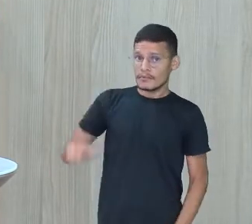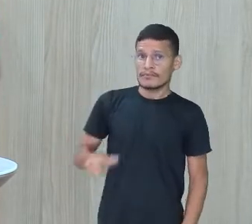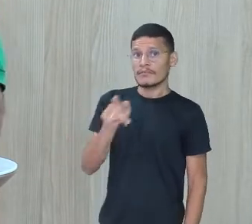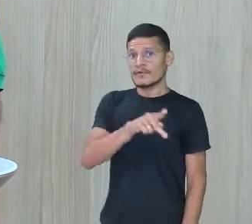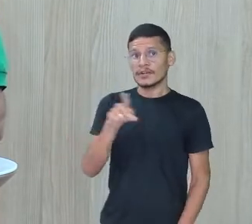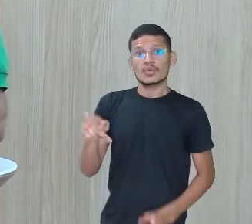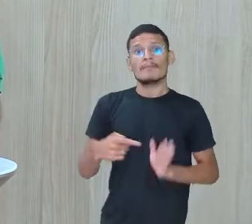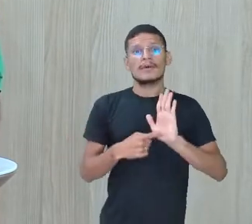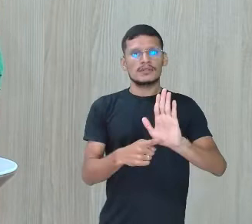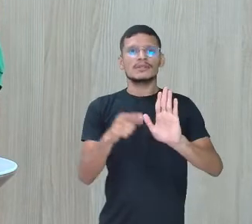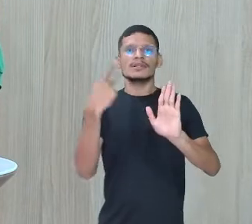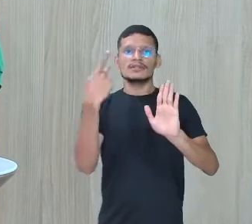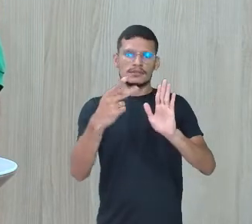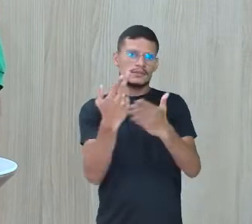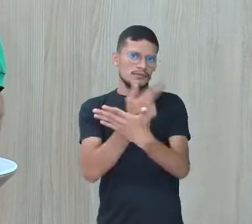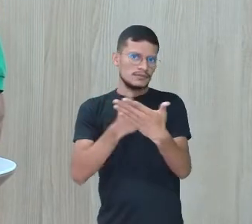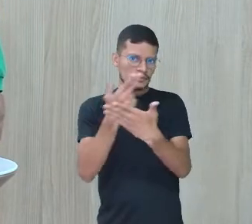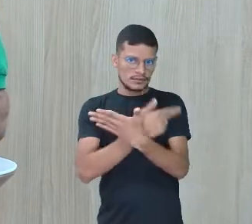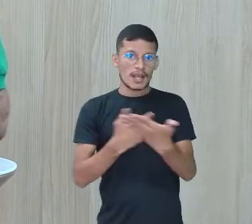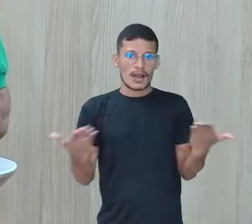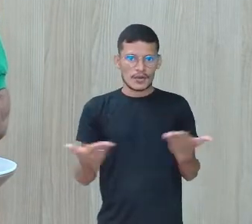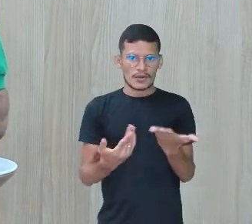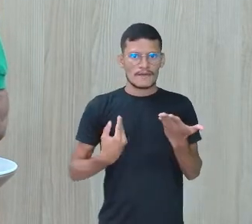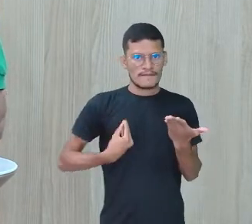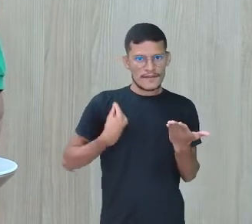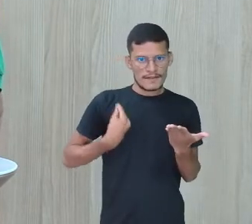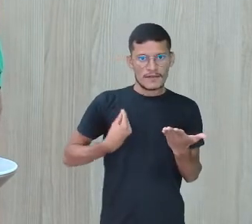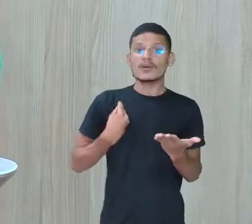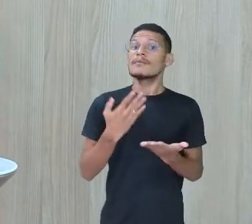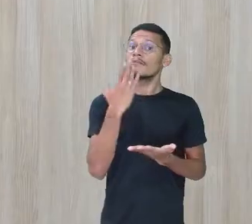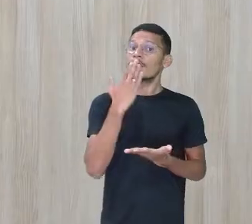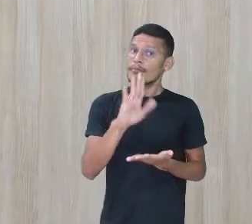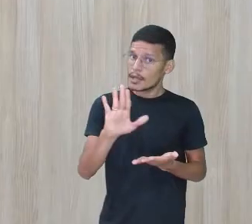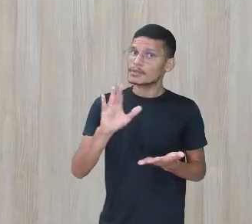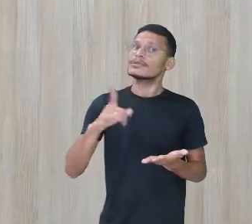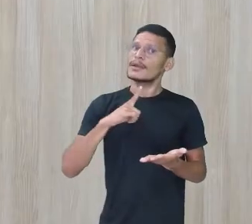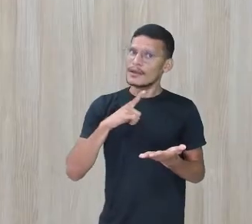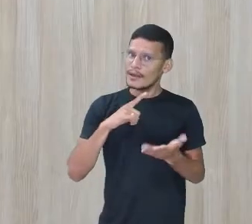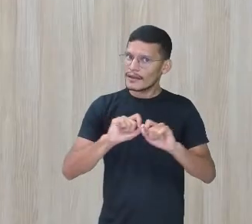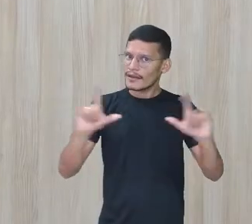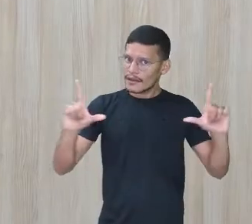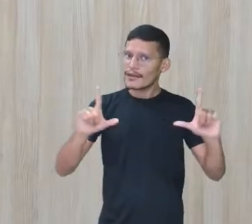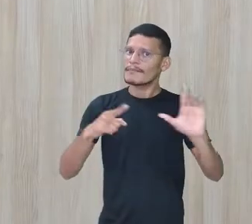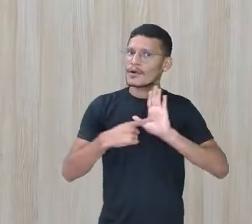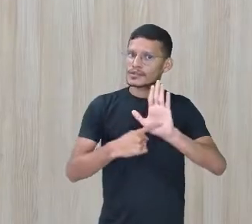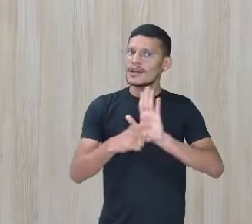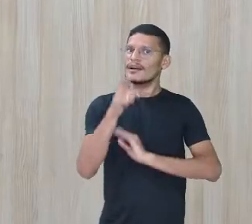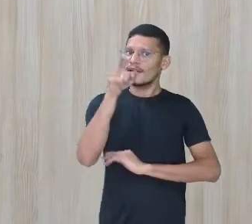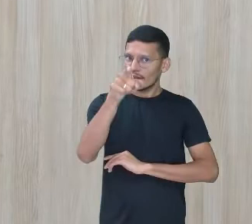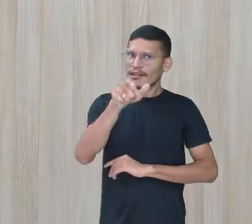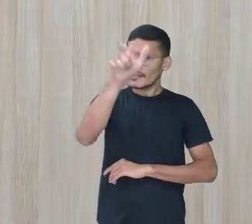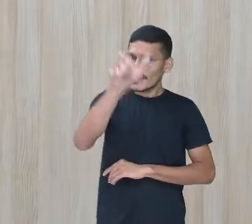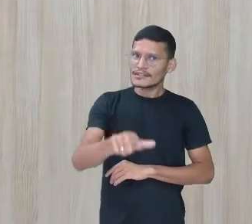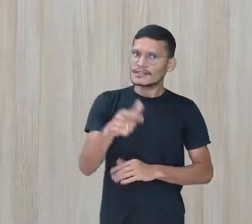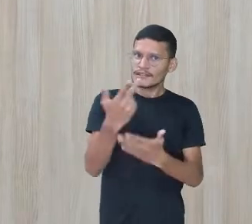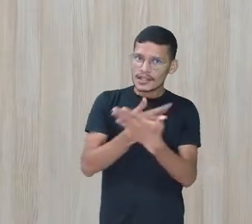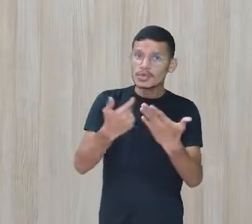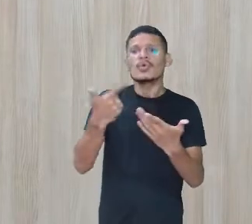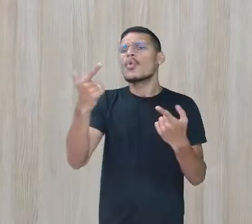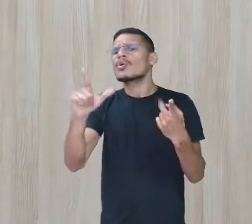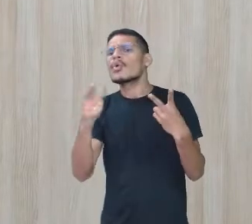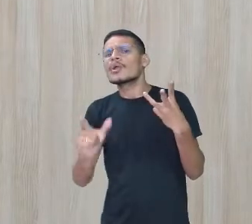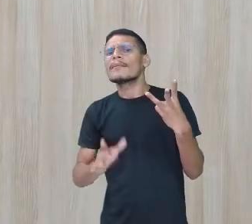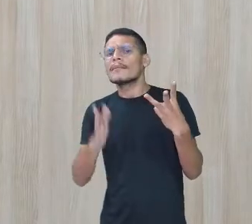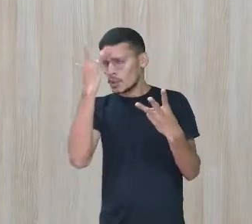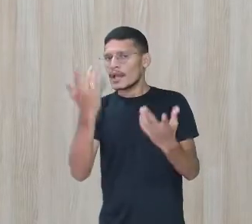ele apresenta o teu desenho aqui ao vivo, beleza? Prometo que vai estar aqui, viu? A gente vai mostrar o desenho do Davi e quem mais quiser fazer aí, fizer a